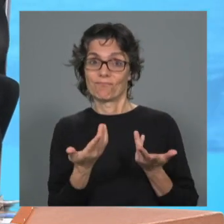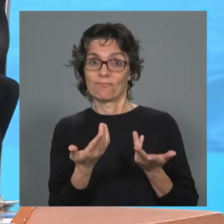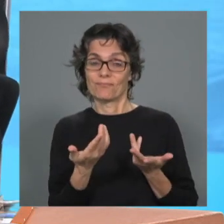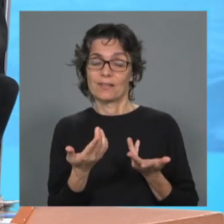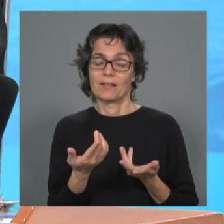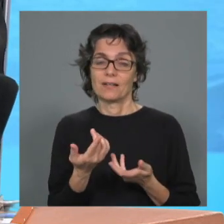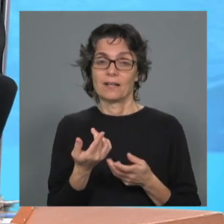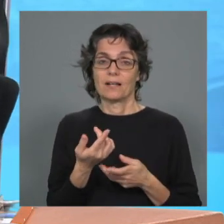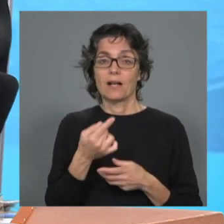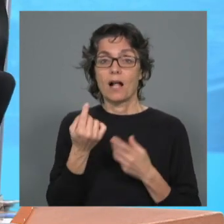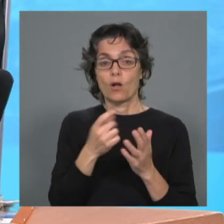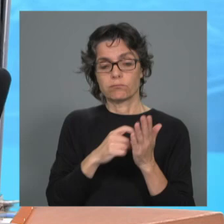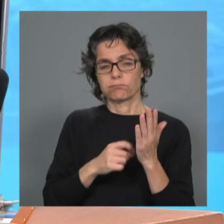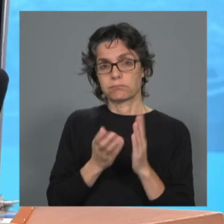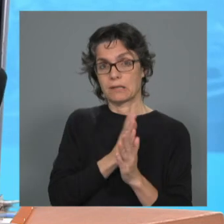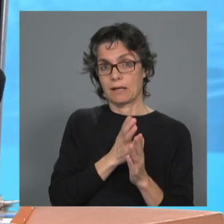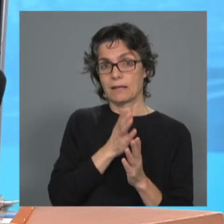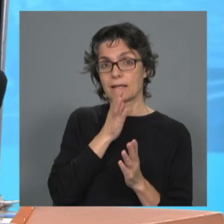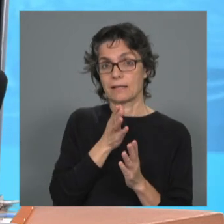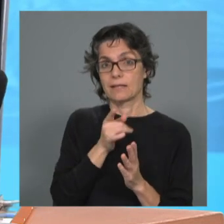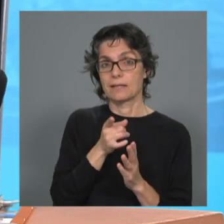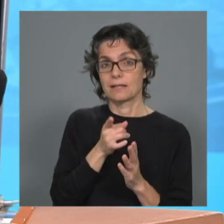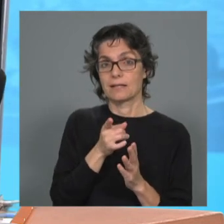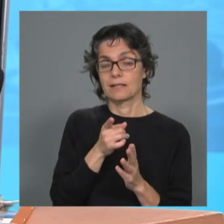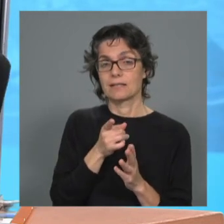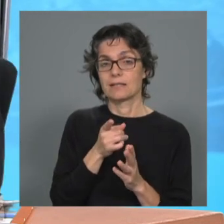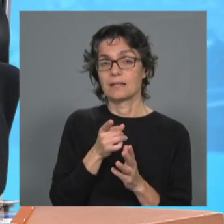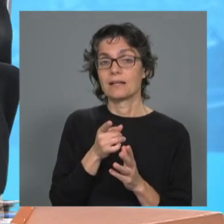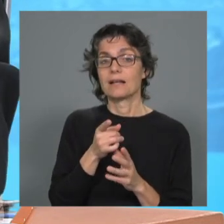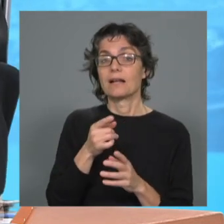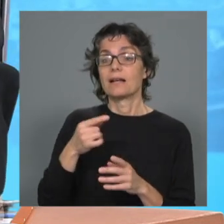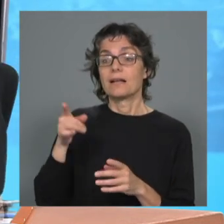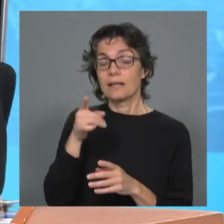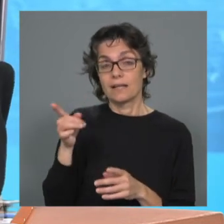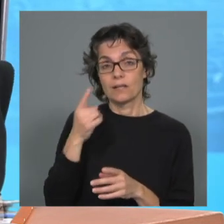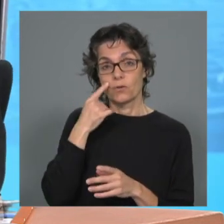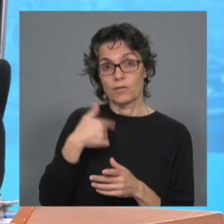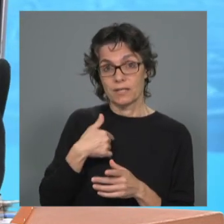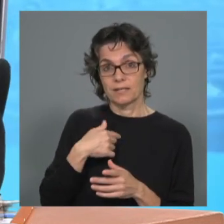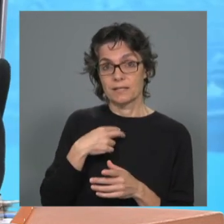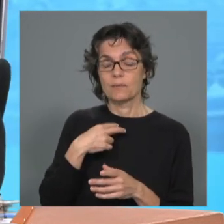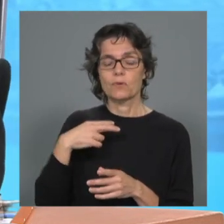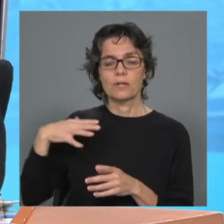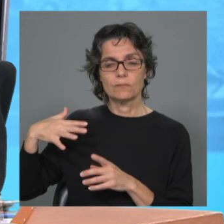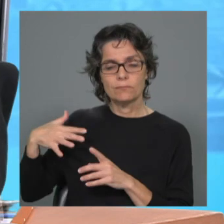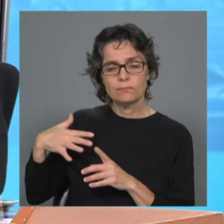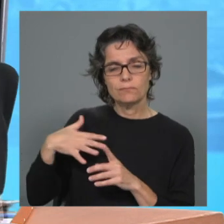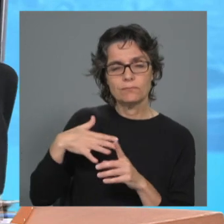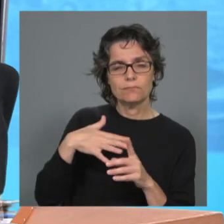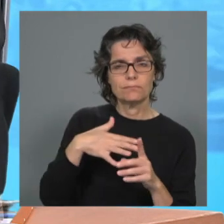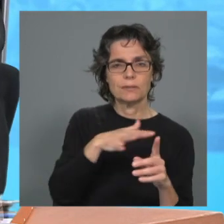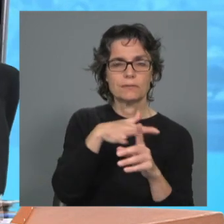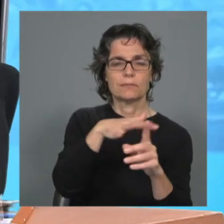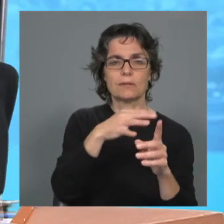alguns versículos antes diz exatamente, elas conhecem-me, seguem a minha voz e entram no meu redil, ou seja,